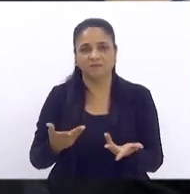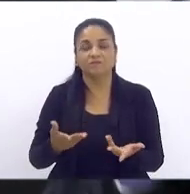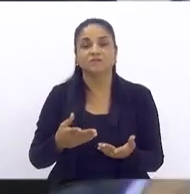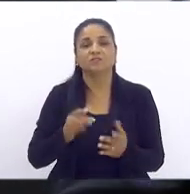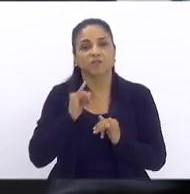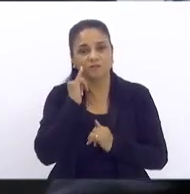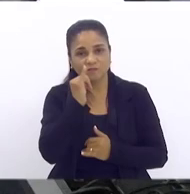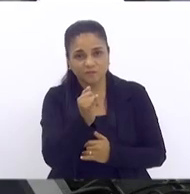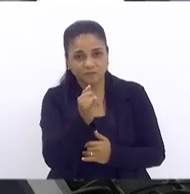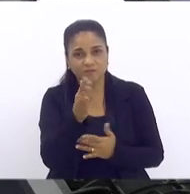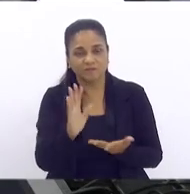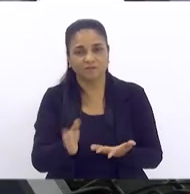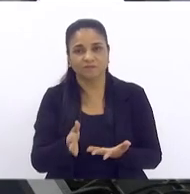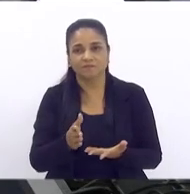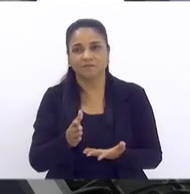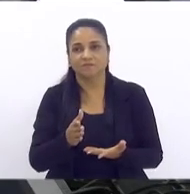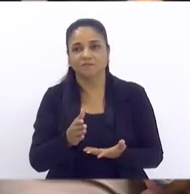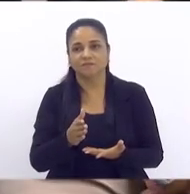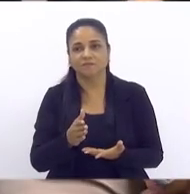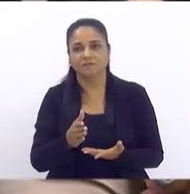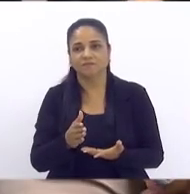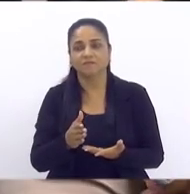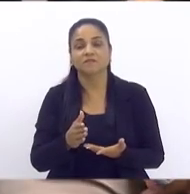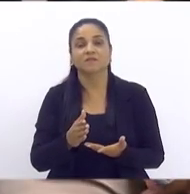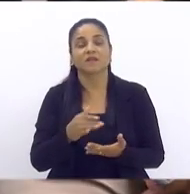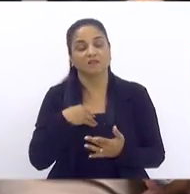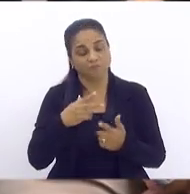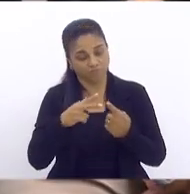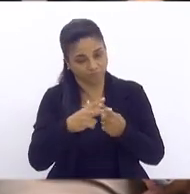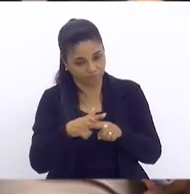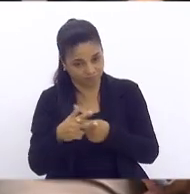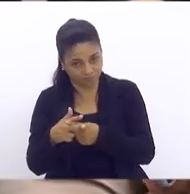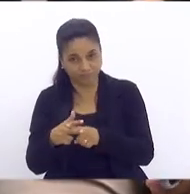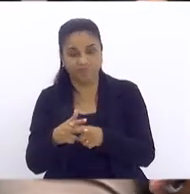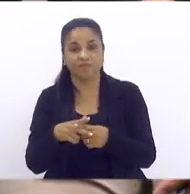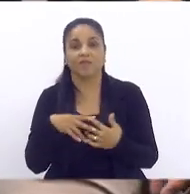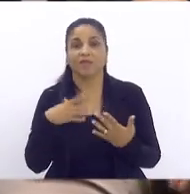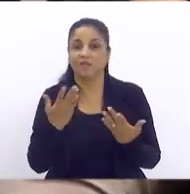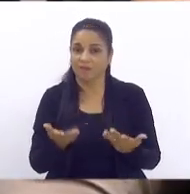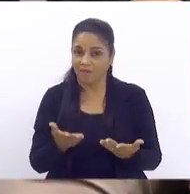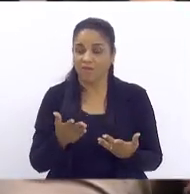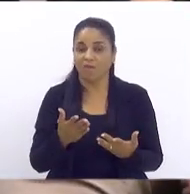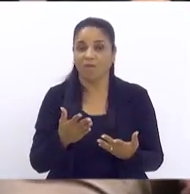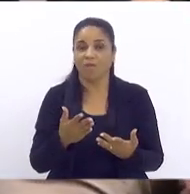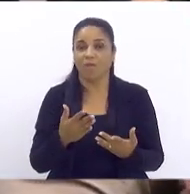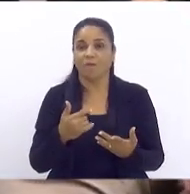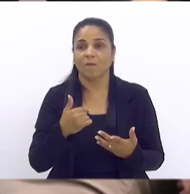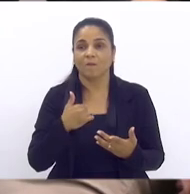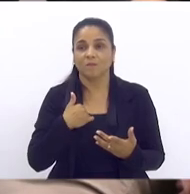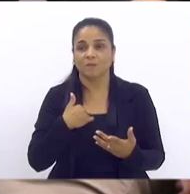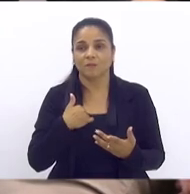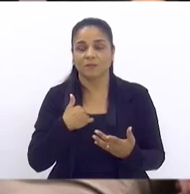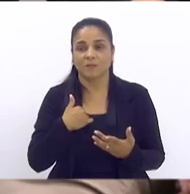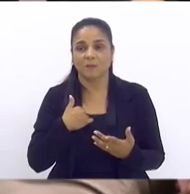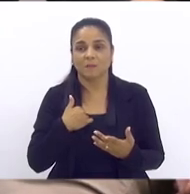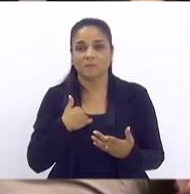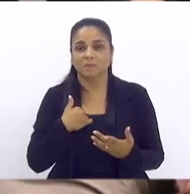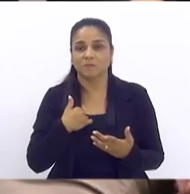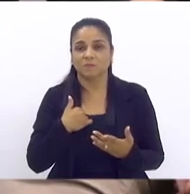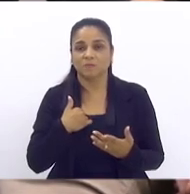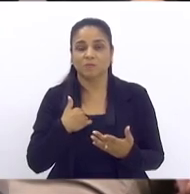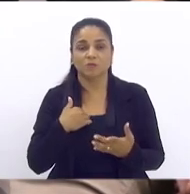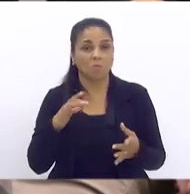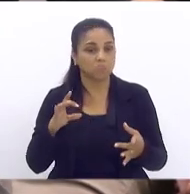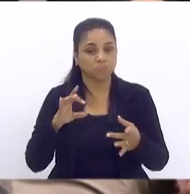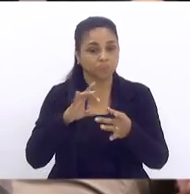Como foi dito, inclusive, tem que ratificar. E, inclusive, não está nem relacionado